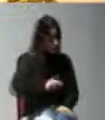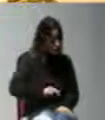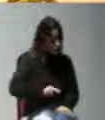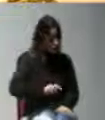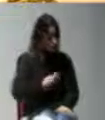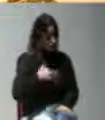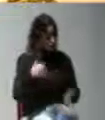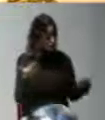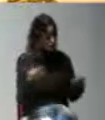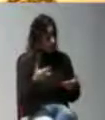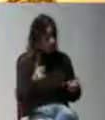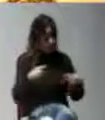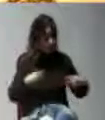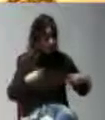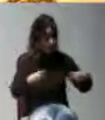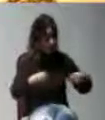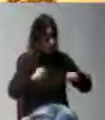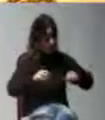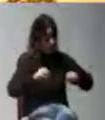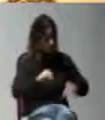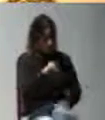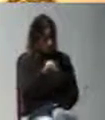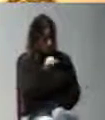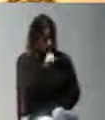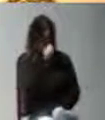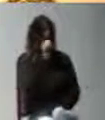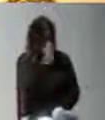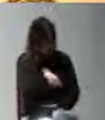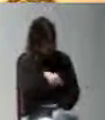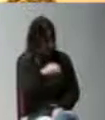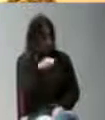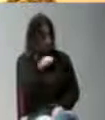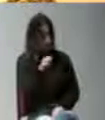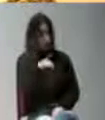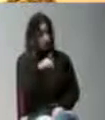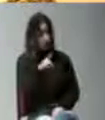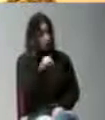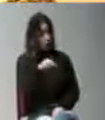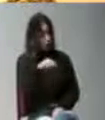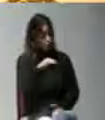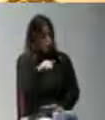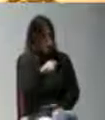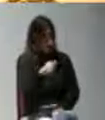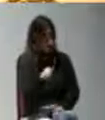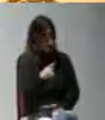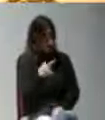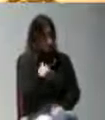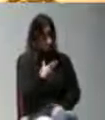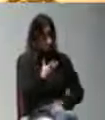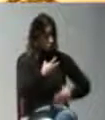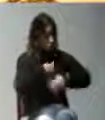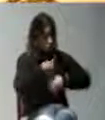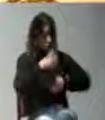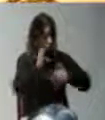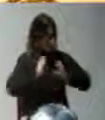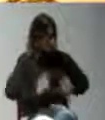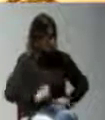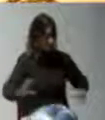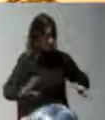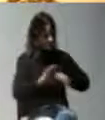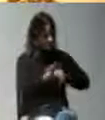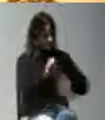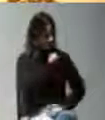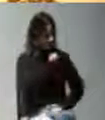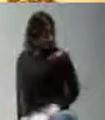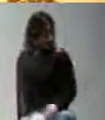da Educação, o senhor José Mendonça Filho, em um ato típico do tempo da ditadura militar, tentou censurar a liberdade